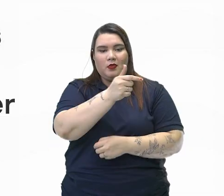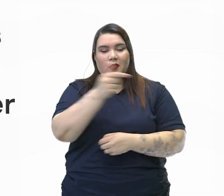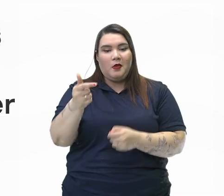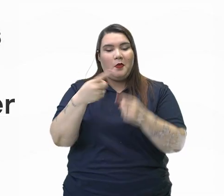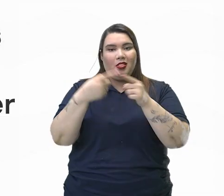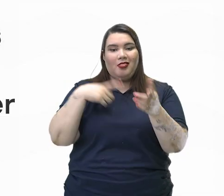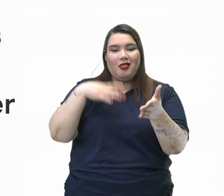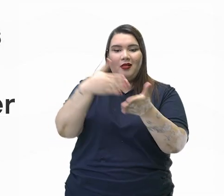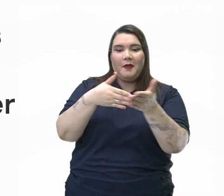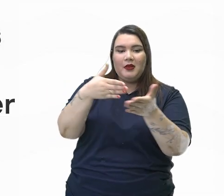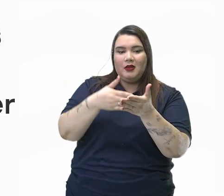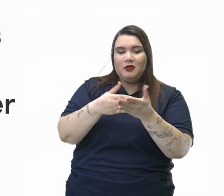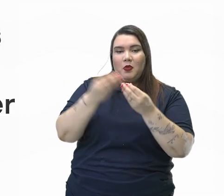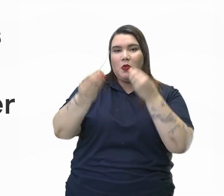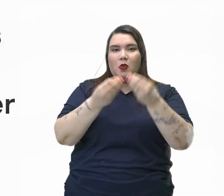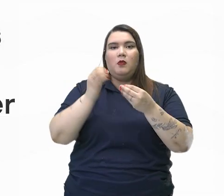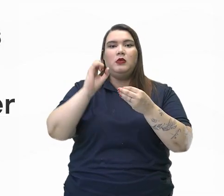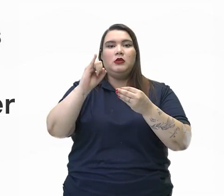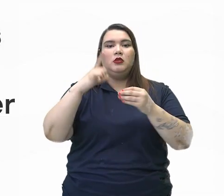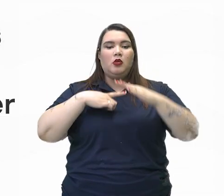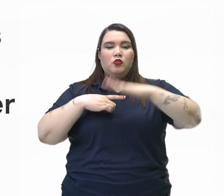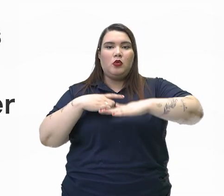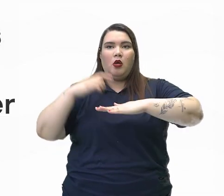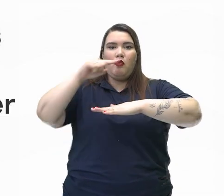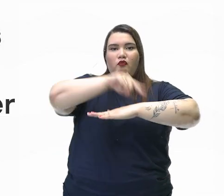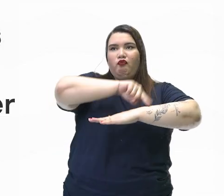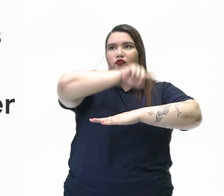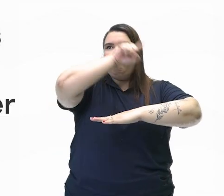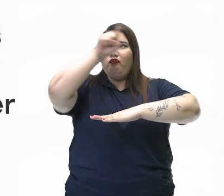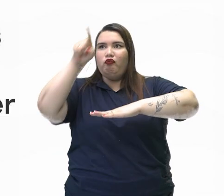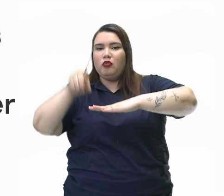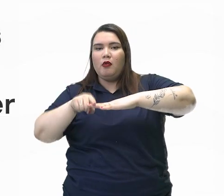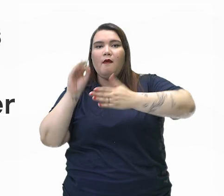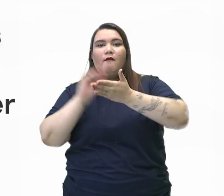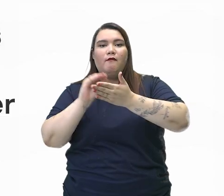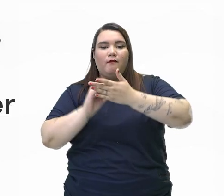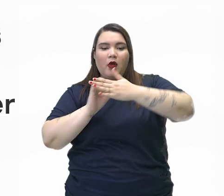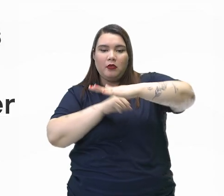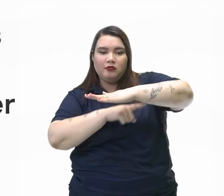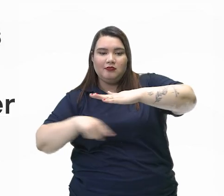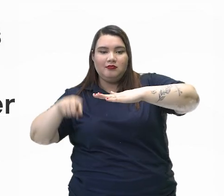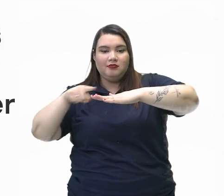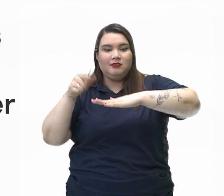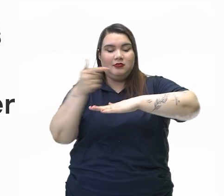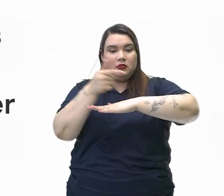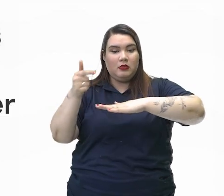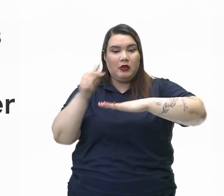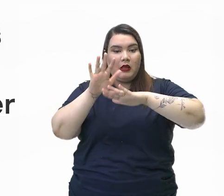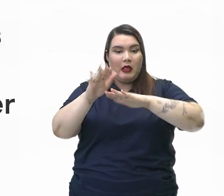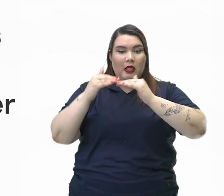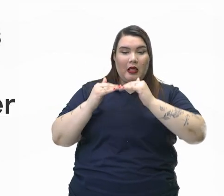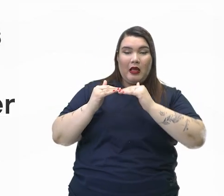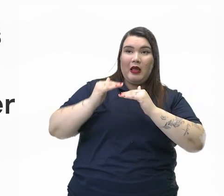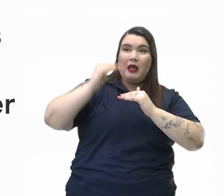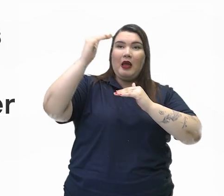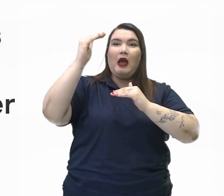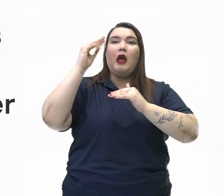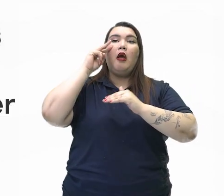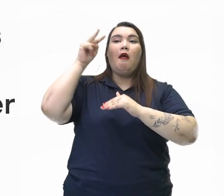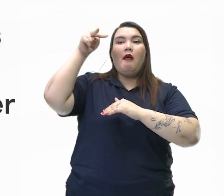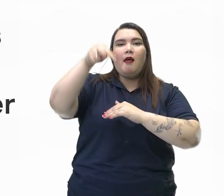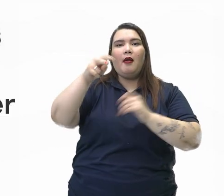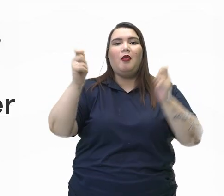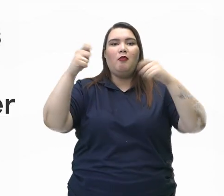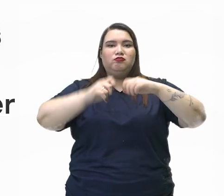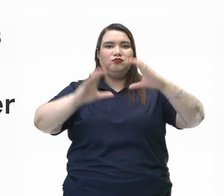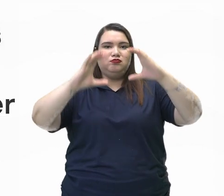no arco-íris, devido às limitações da luz ao se esbarrar com o chão. Em lugares altos é